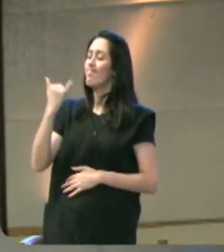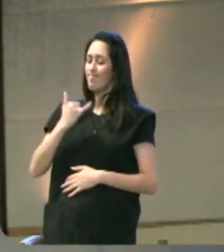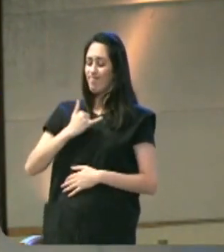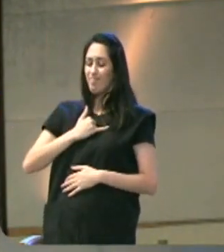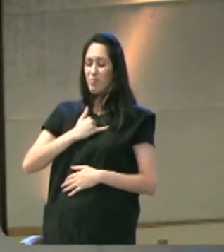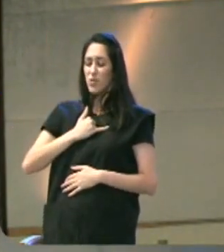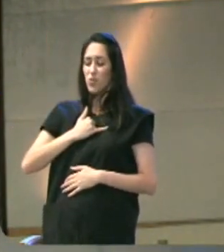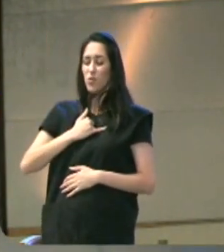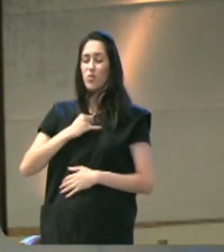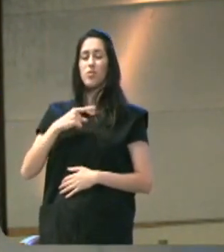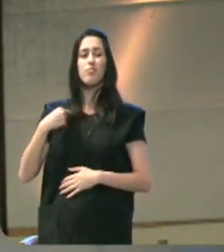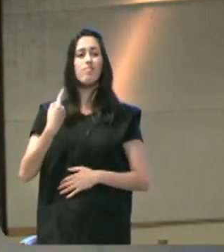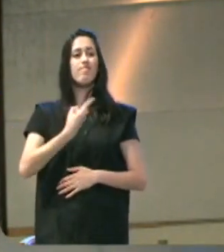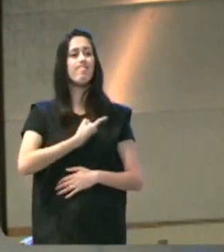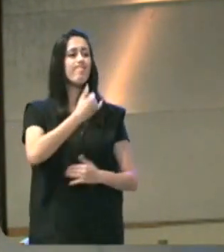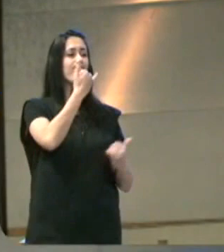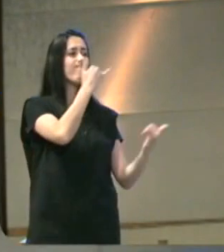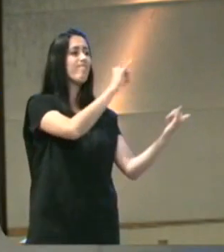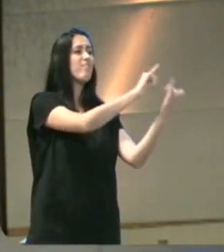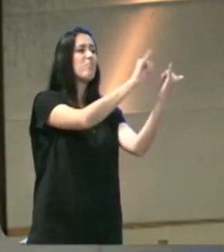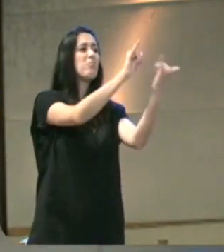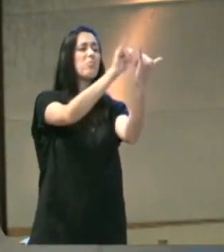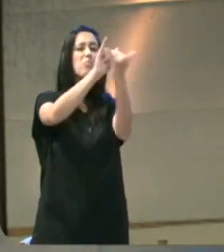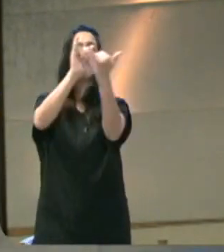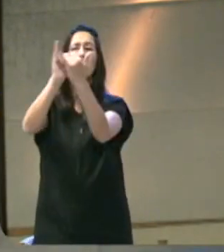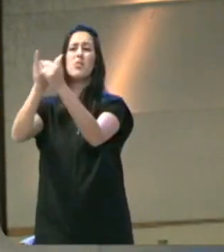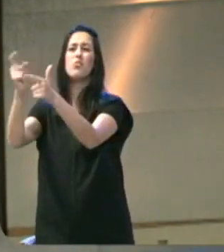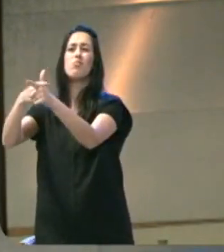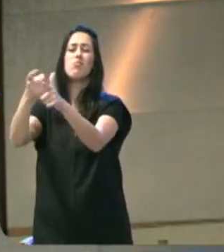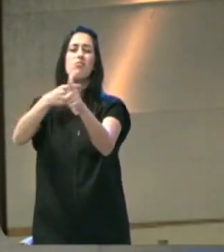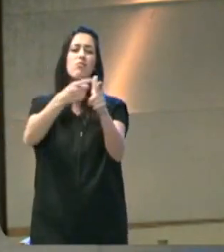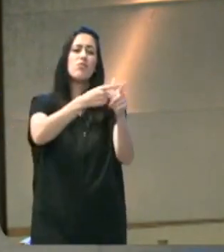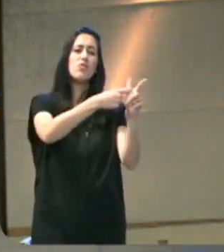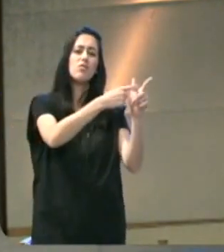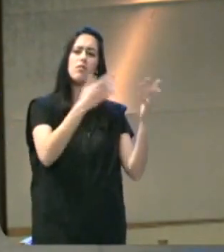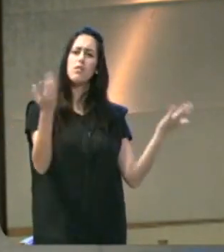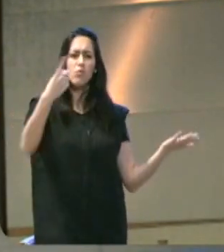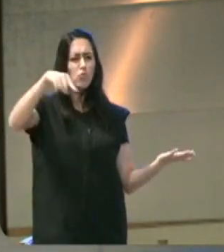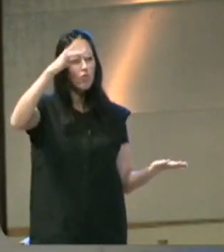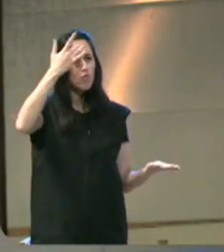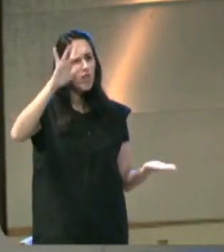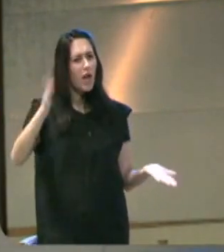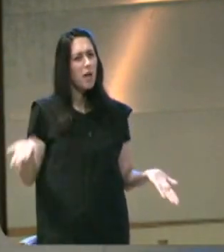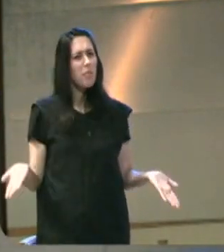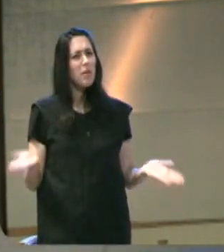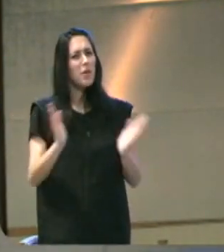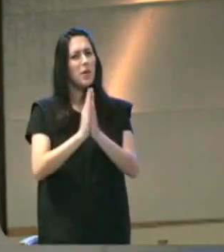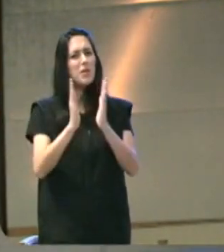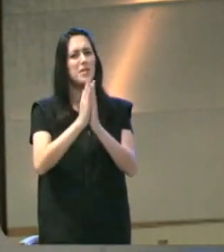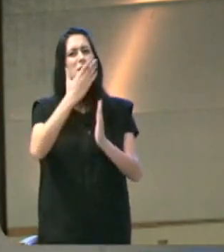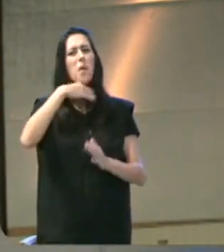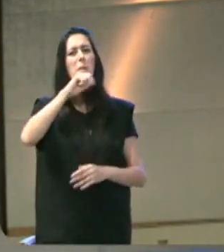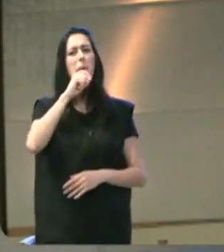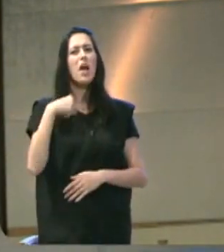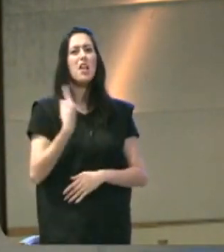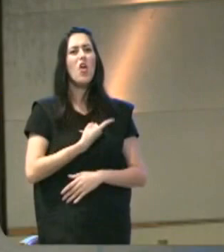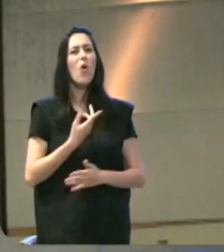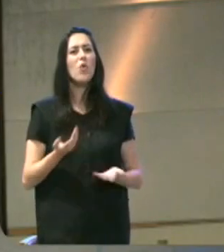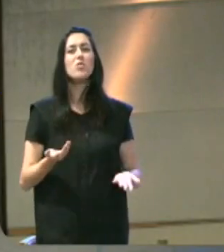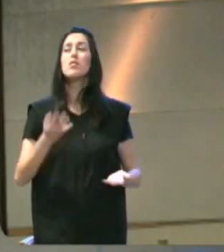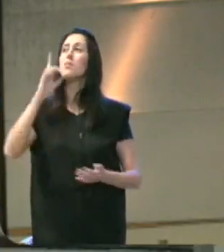Perdoamos os nossos devedores. Não sabe a oração do Pai Nosso, temos que fazer aqui, né? Pai, perdoa-nos. Por